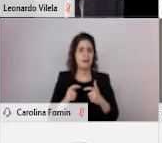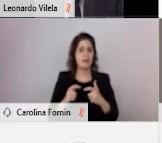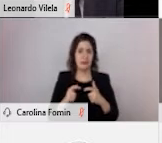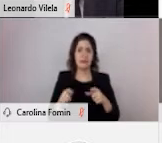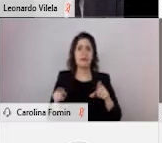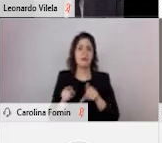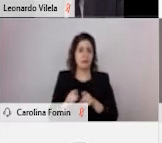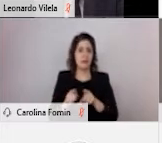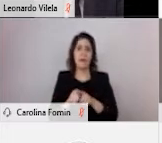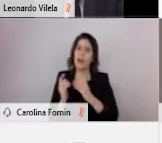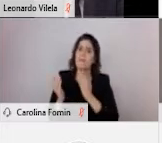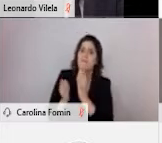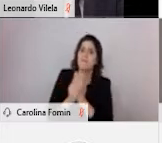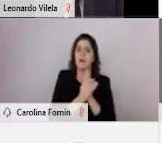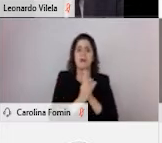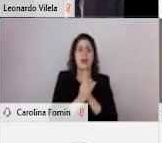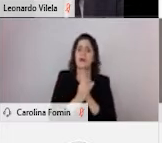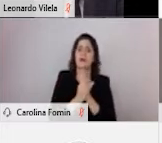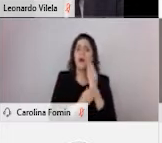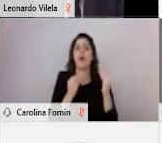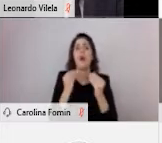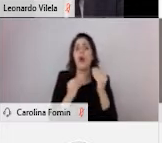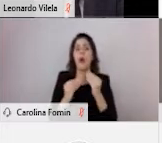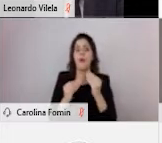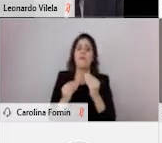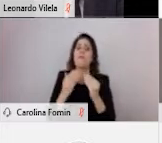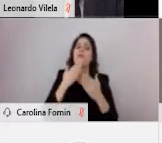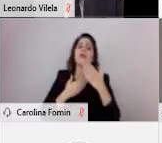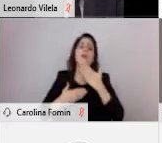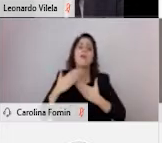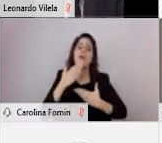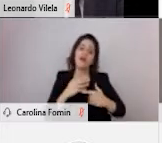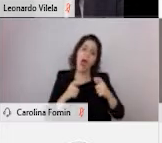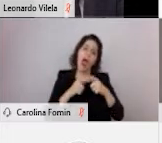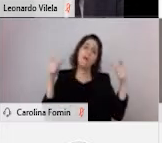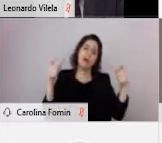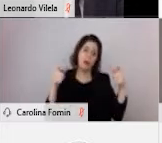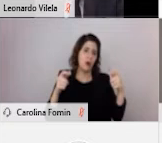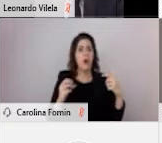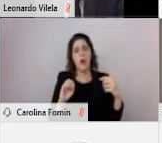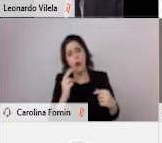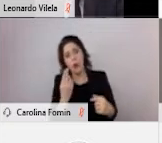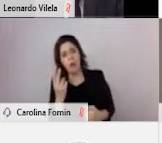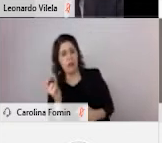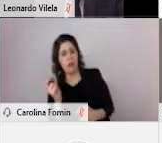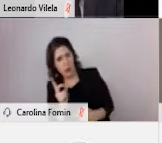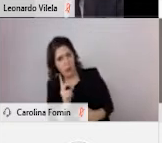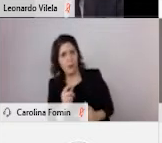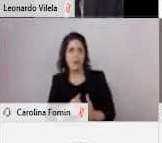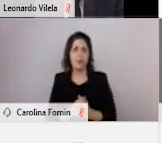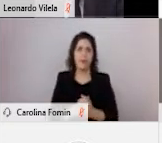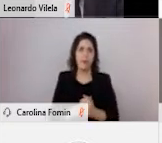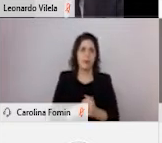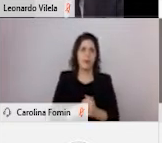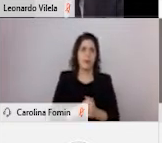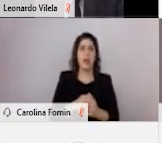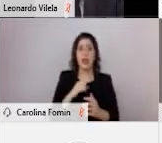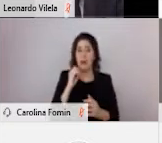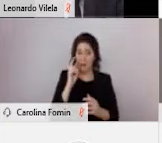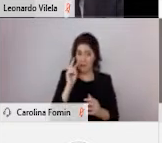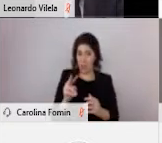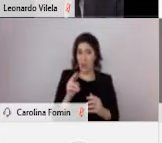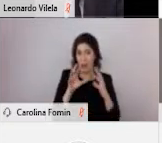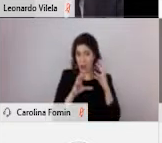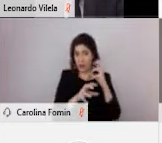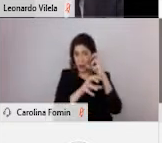judicialização dentro do Brasil. Aqui, importante destacar que nós tivemos, se somados aqui, em